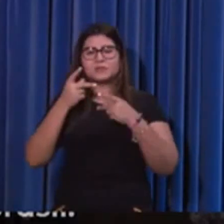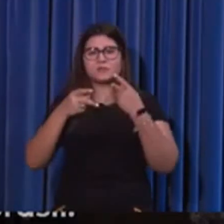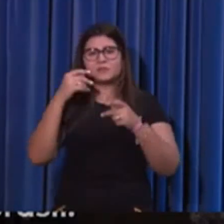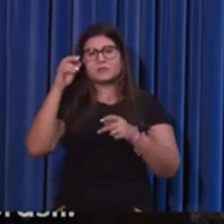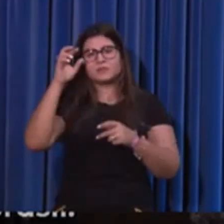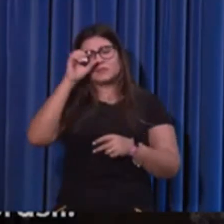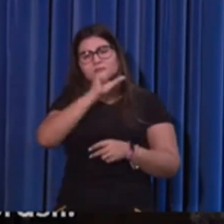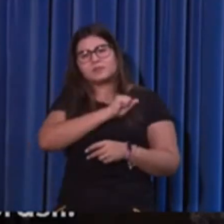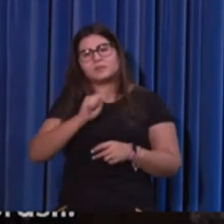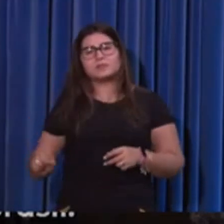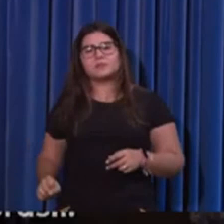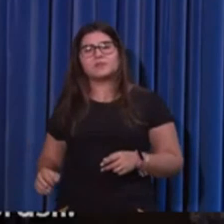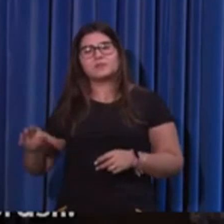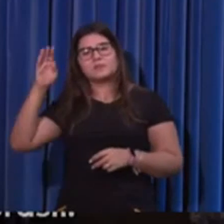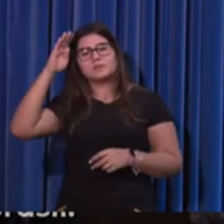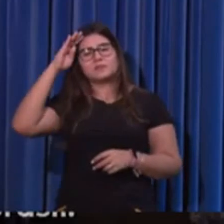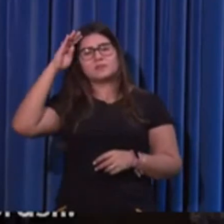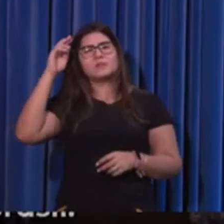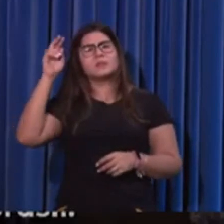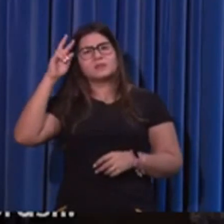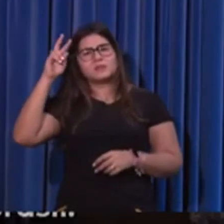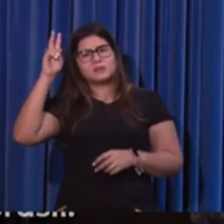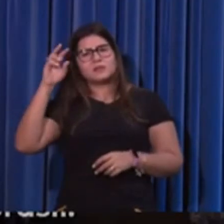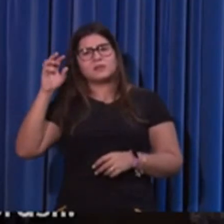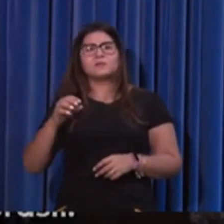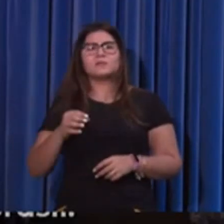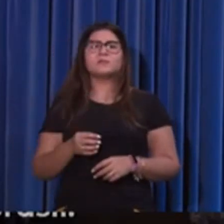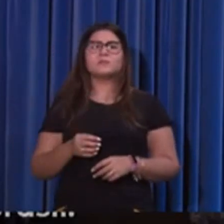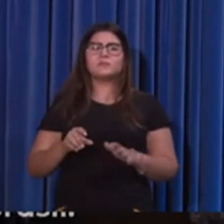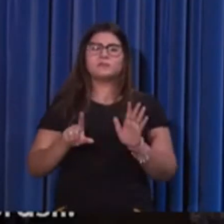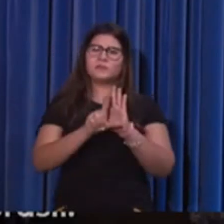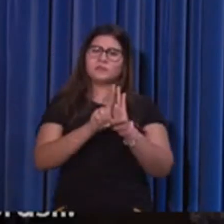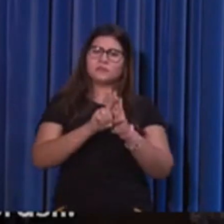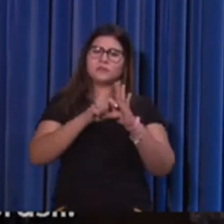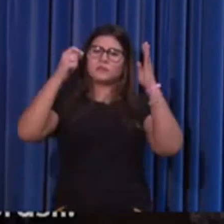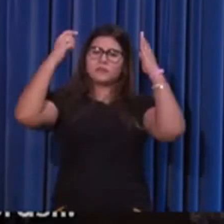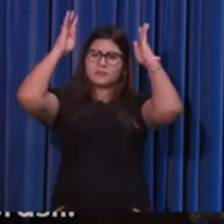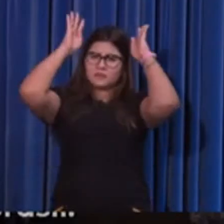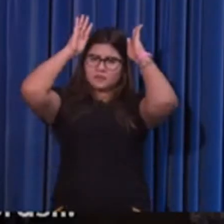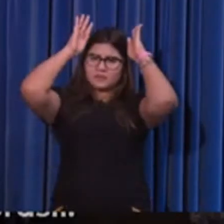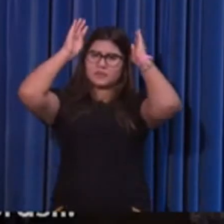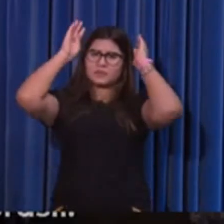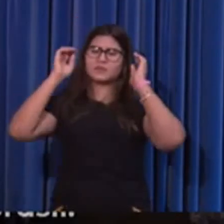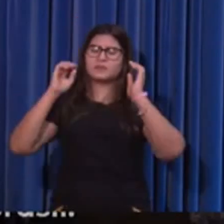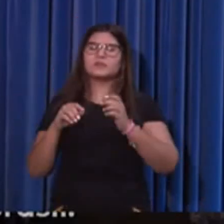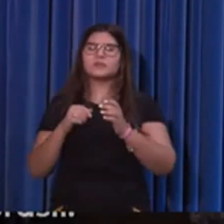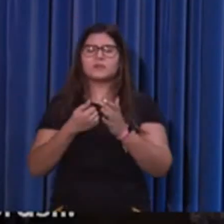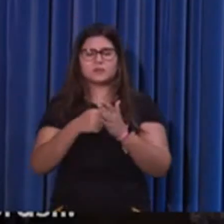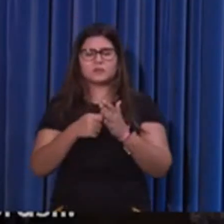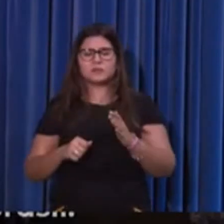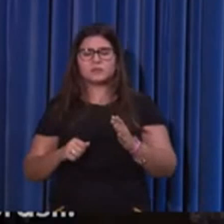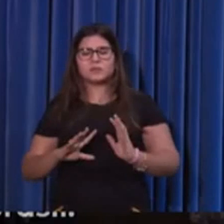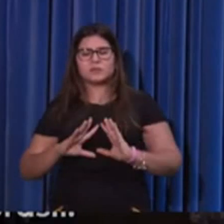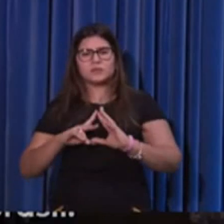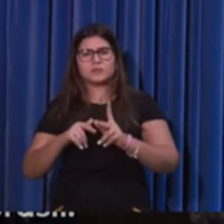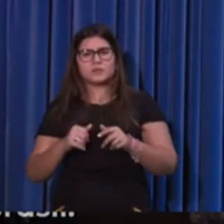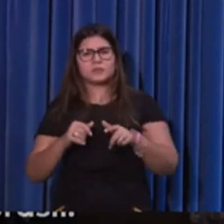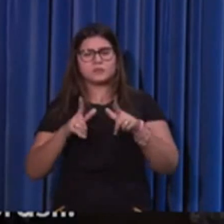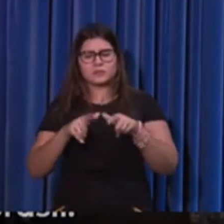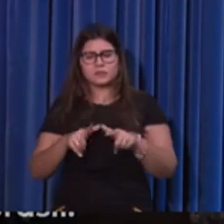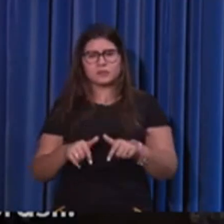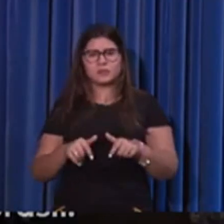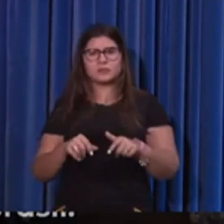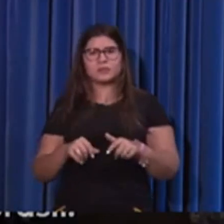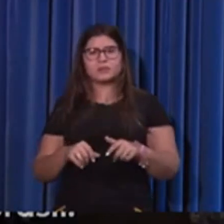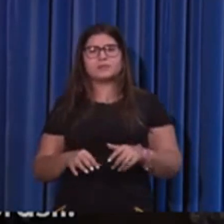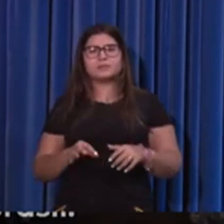da lei de Moisés, meu servo, a qual lhes prescrevi em Horebe para todo Israel, a saber estatutos e